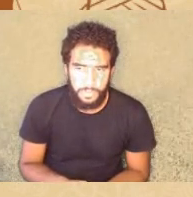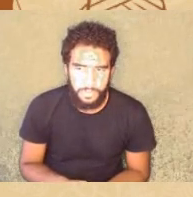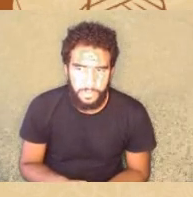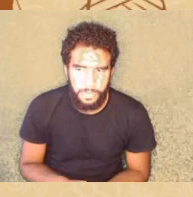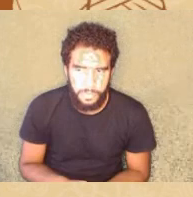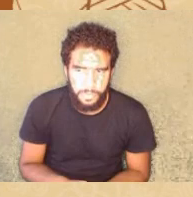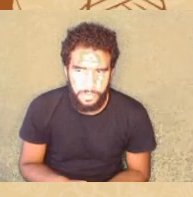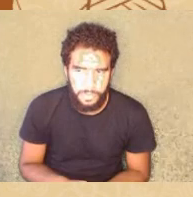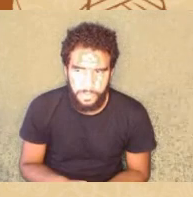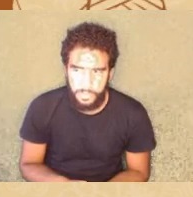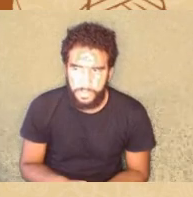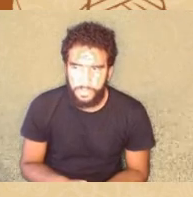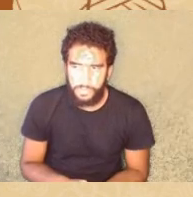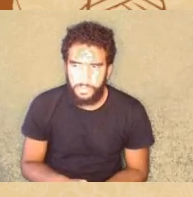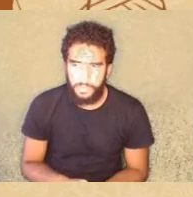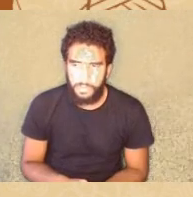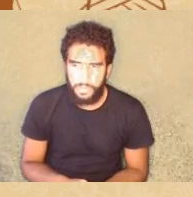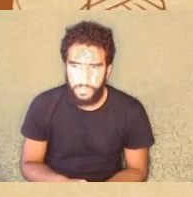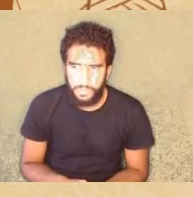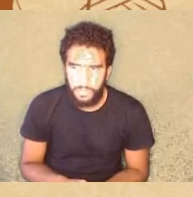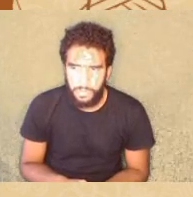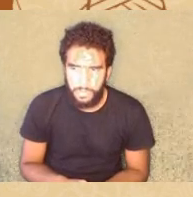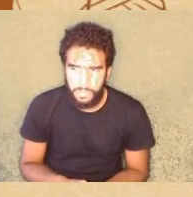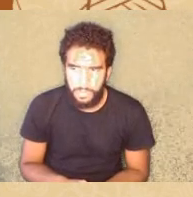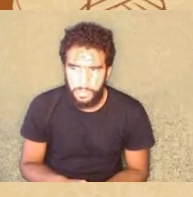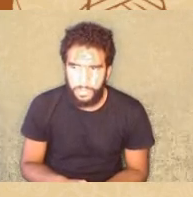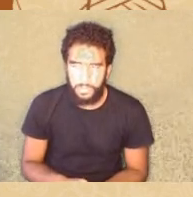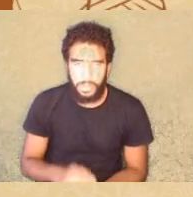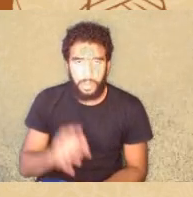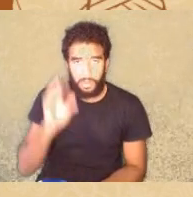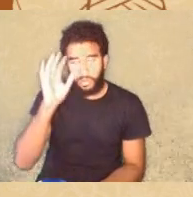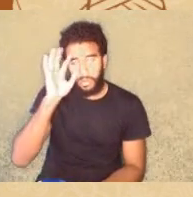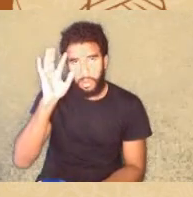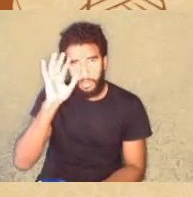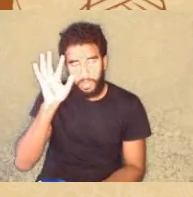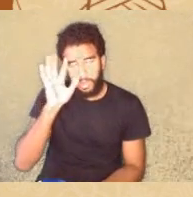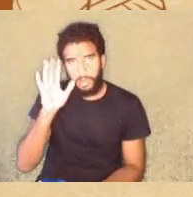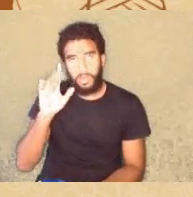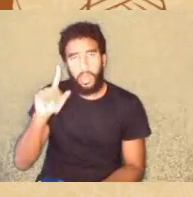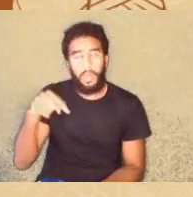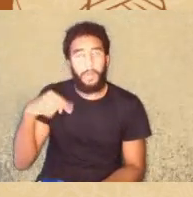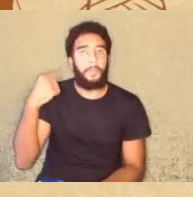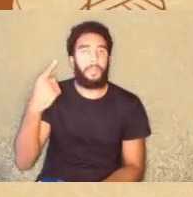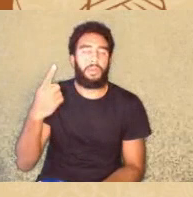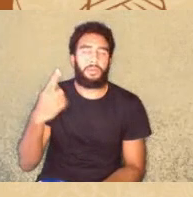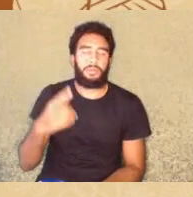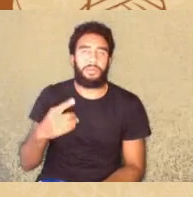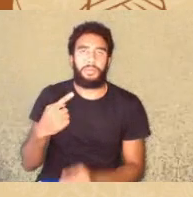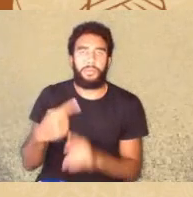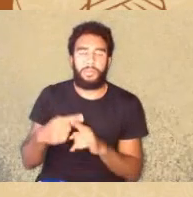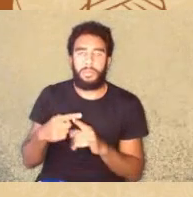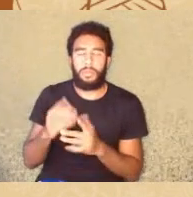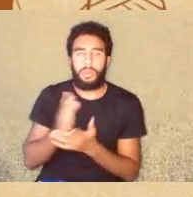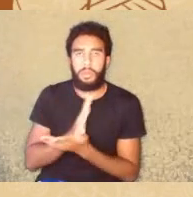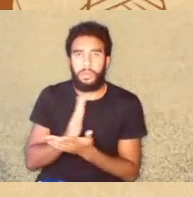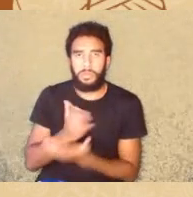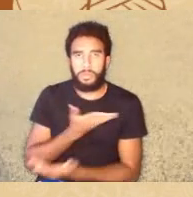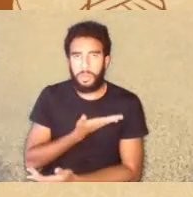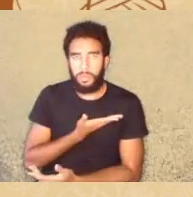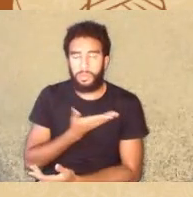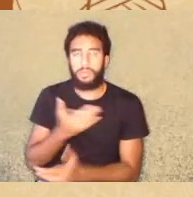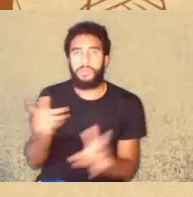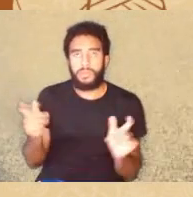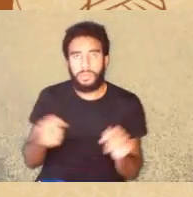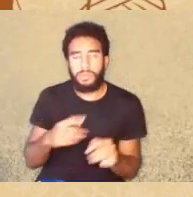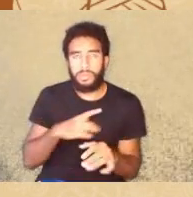saúde, buscando... Sim, o que eu estou pensando é além, eu acho que até esses colegas podem passar para essa formação também,